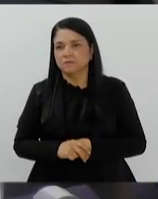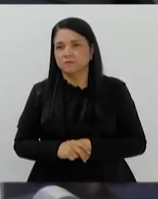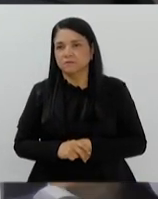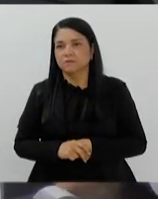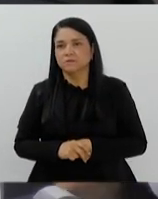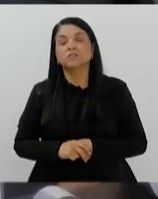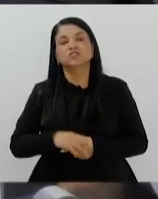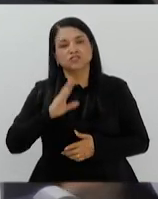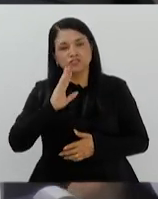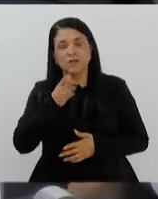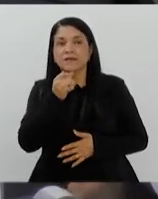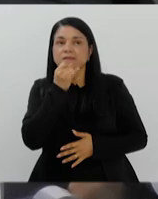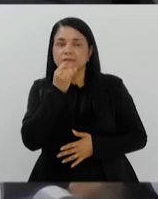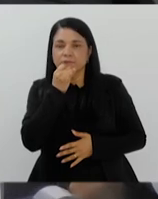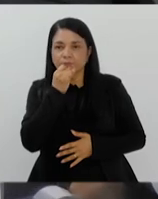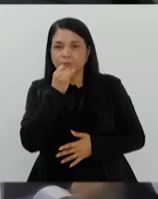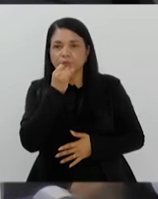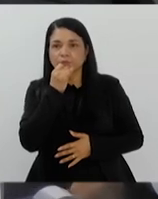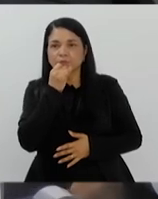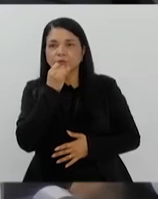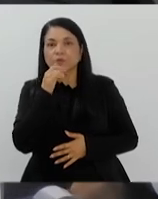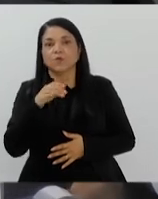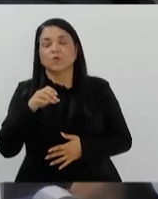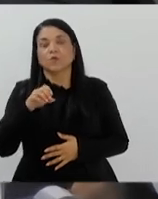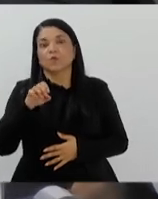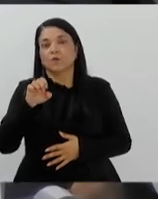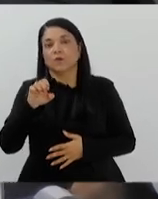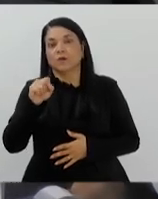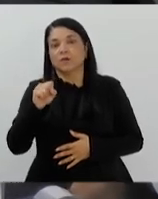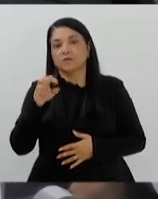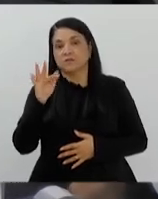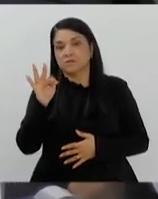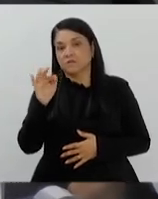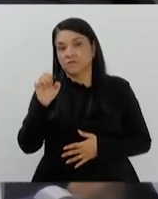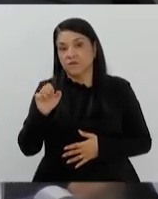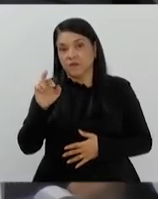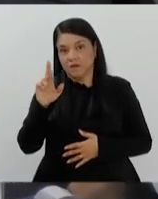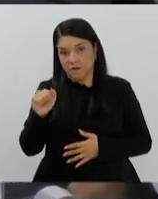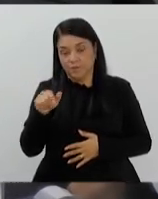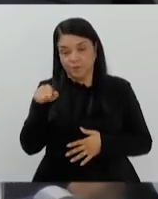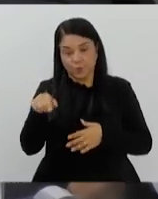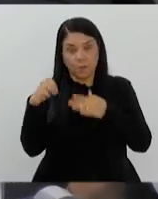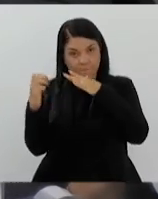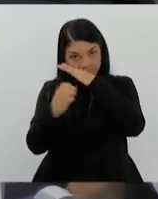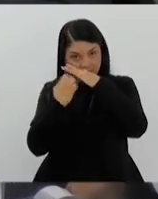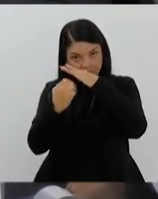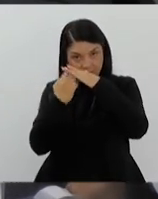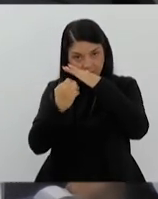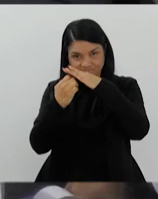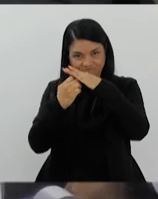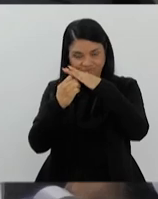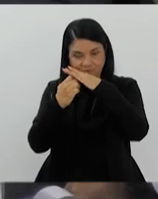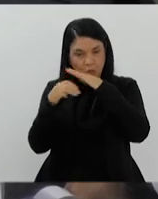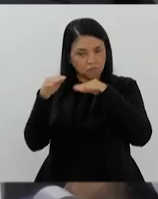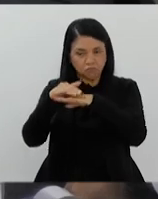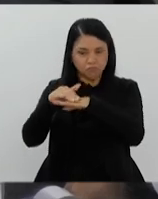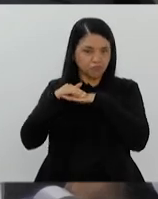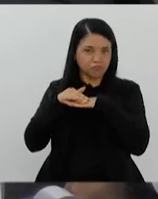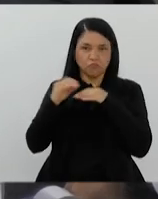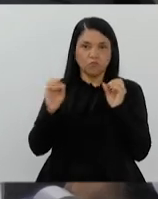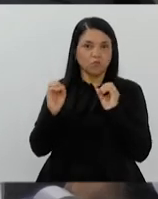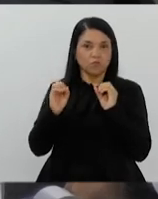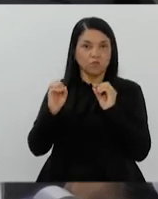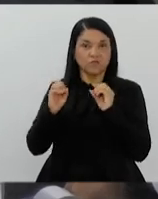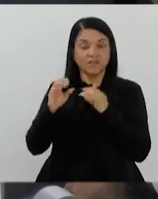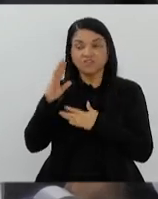já já por exemplo trouxe o esfera é isso assim o o empresário às vezes não fala comigo fala diretamente